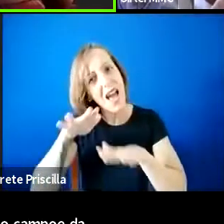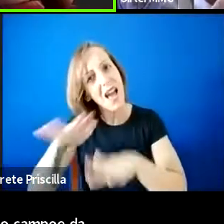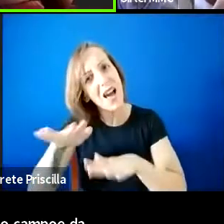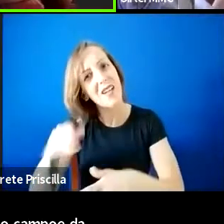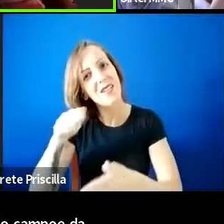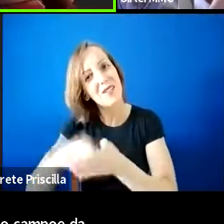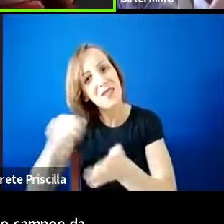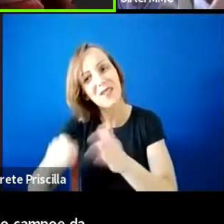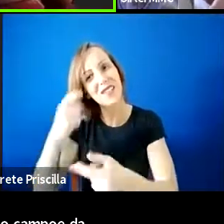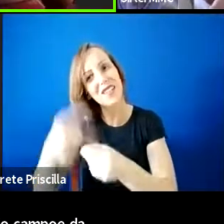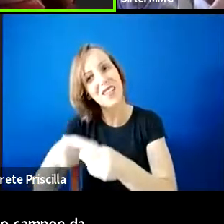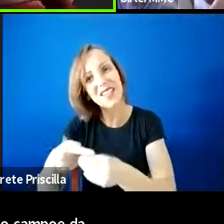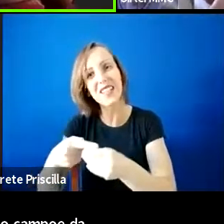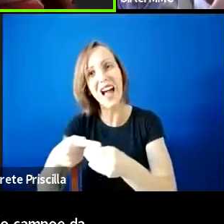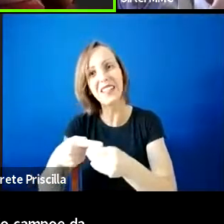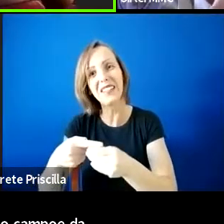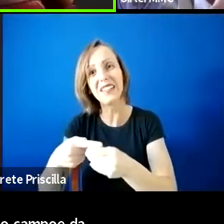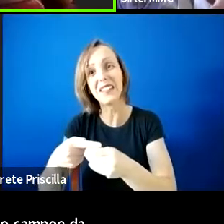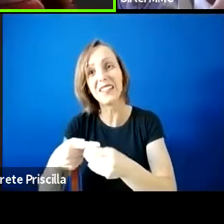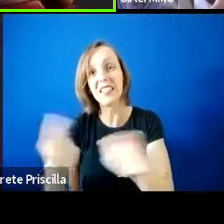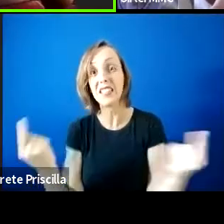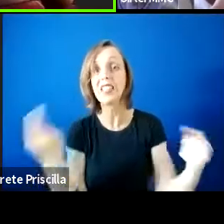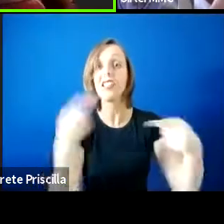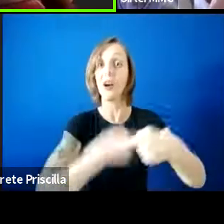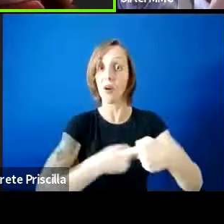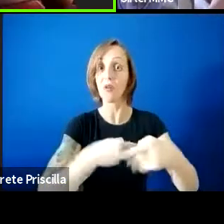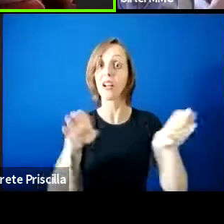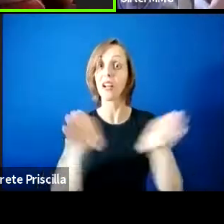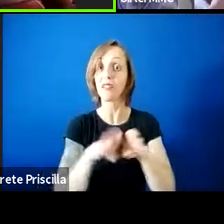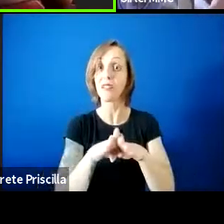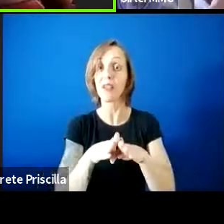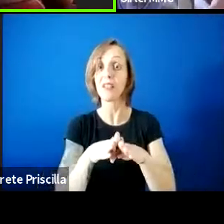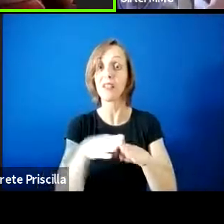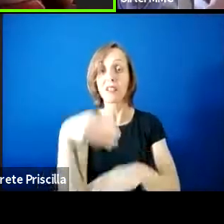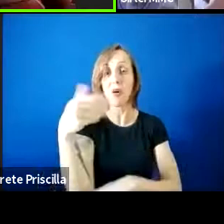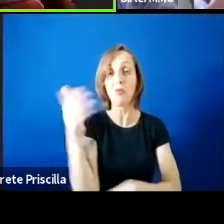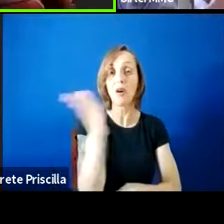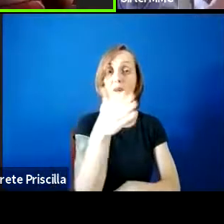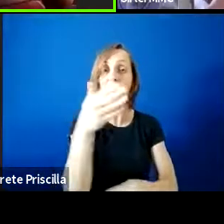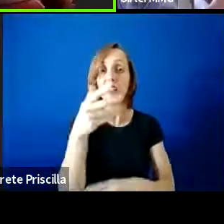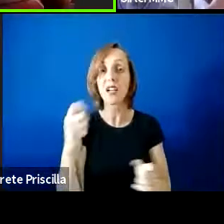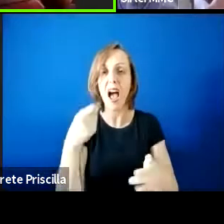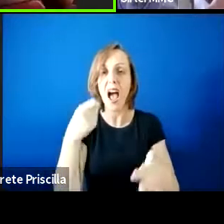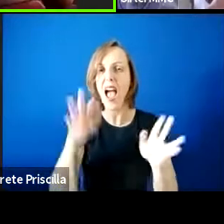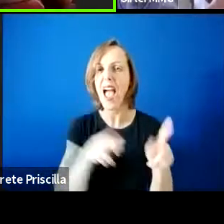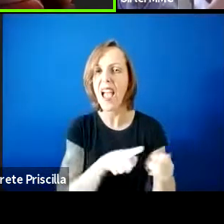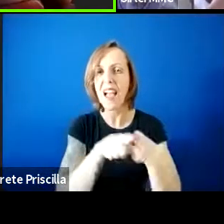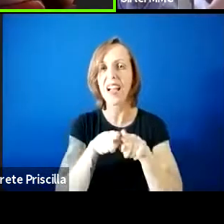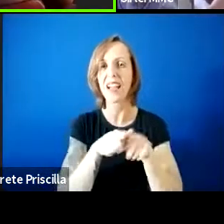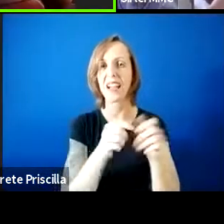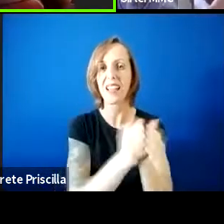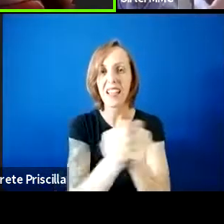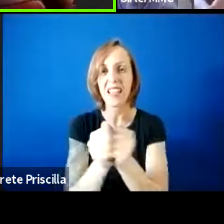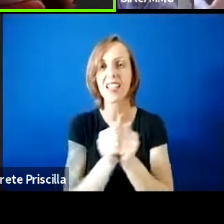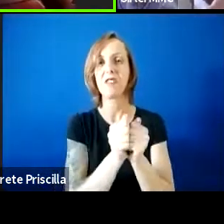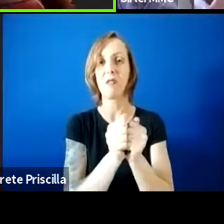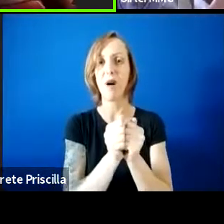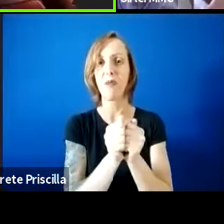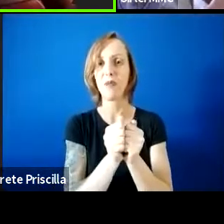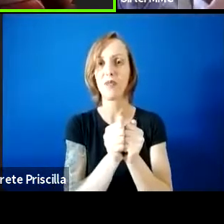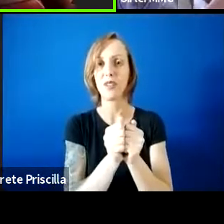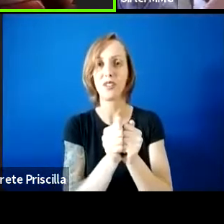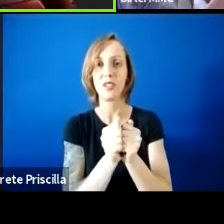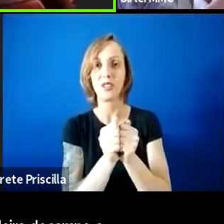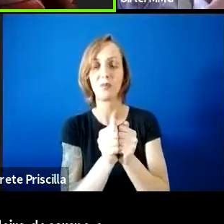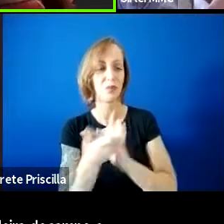organizar e lutar pelas mesmas bandeiras. Quando é a bandeira do campo, é da cidade, ou vice-versa. Então, a gente